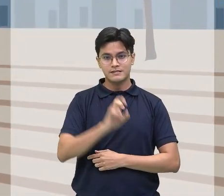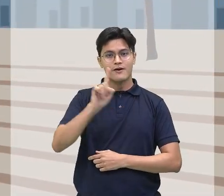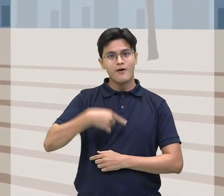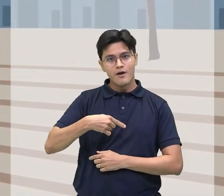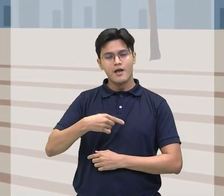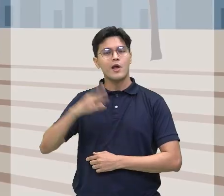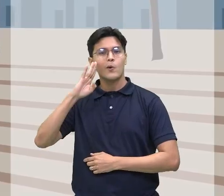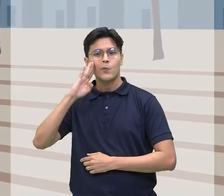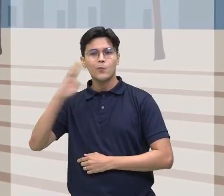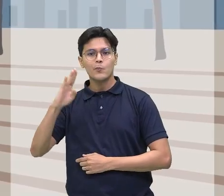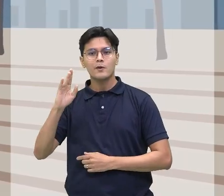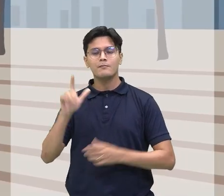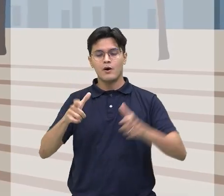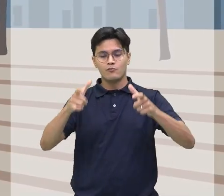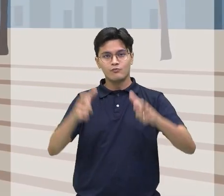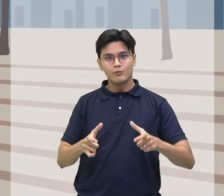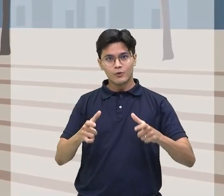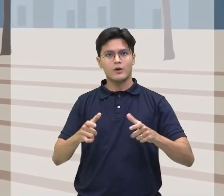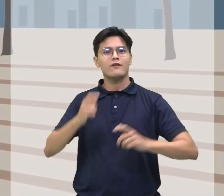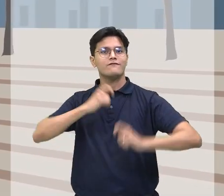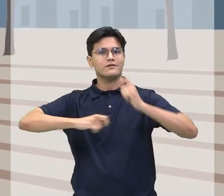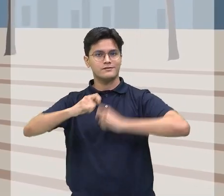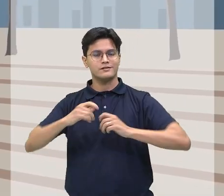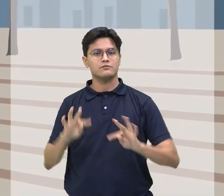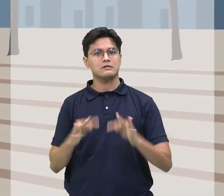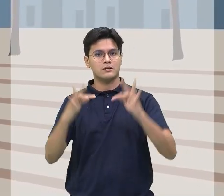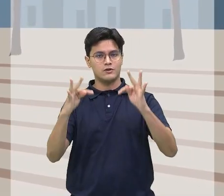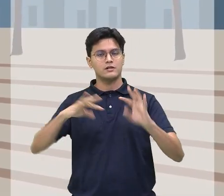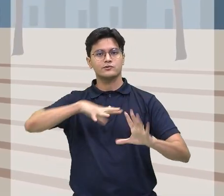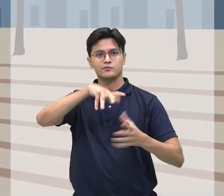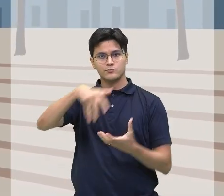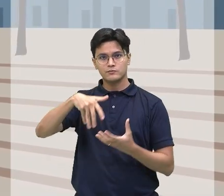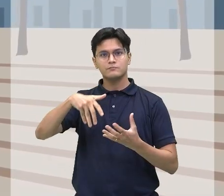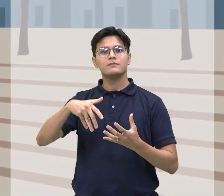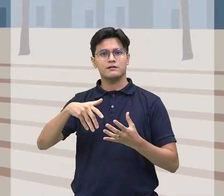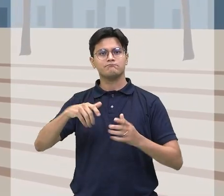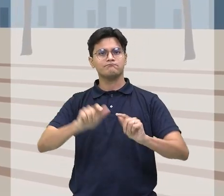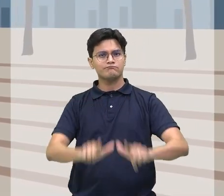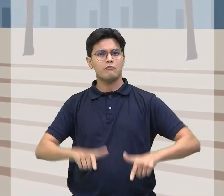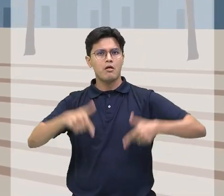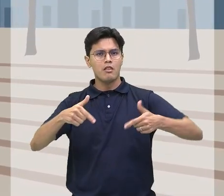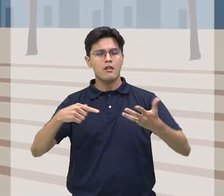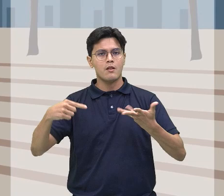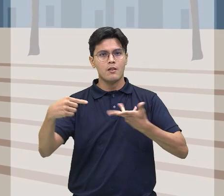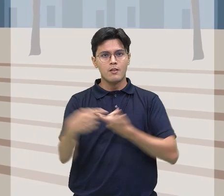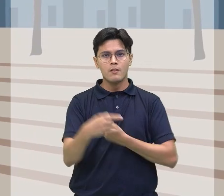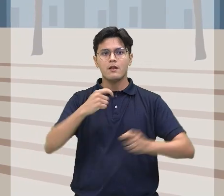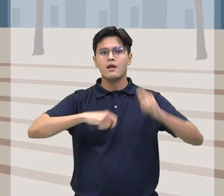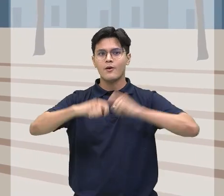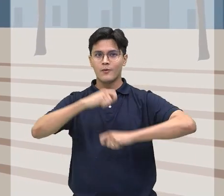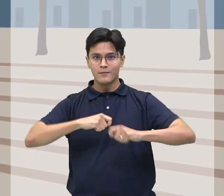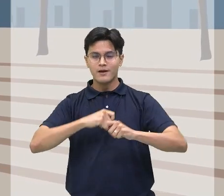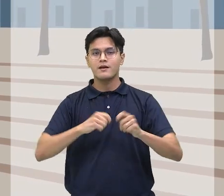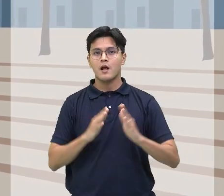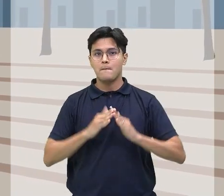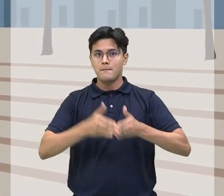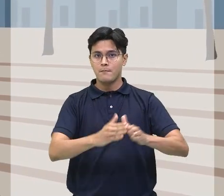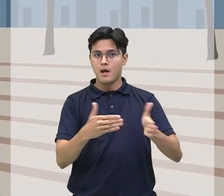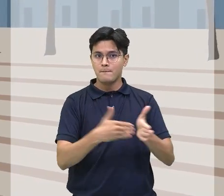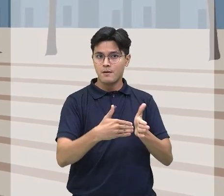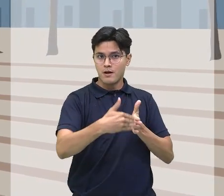e tecnológicos do mundo. Suas atividades econômicas destacam-se nos serviços portuários e